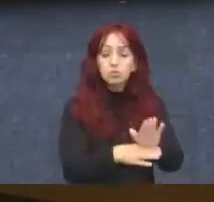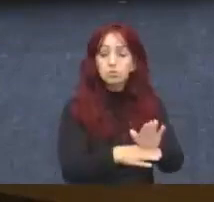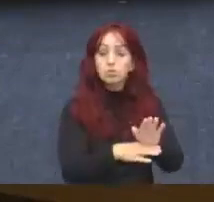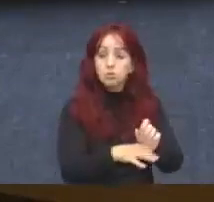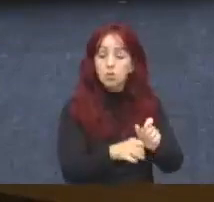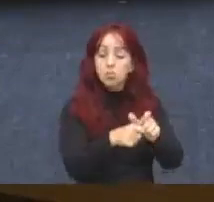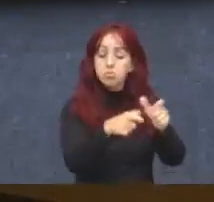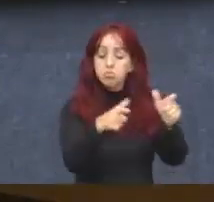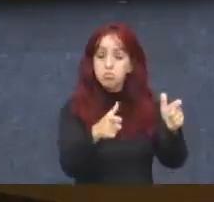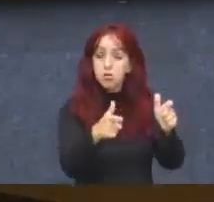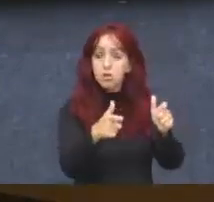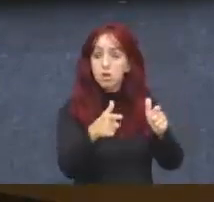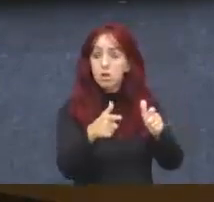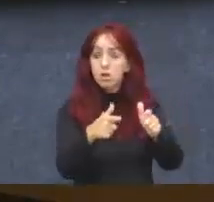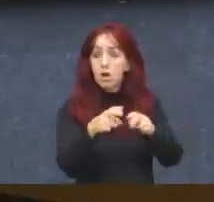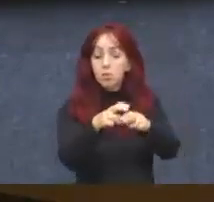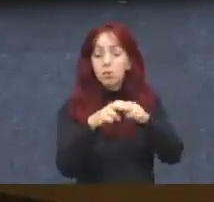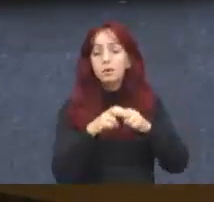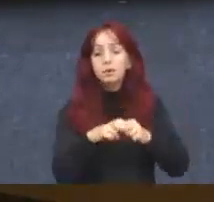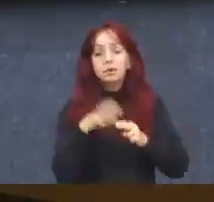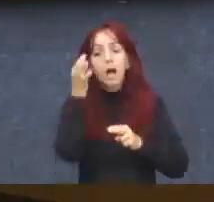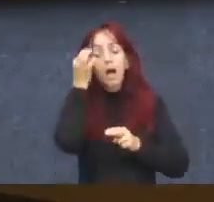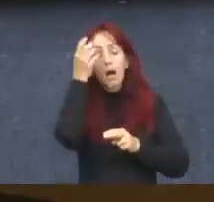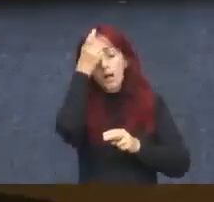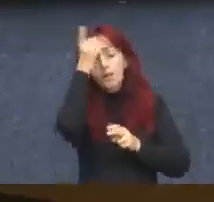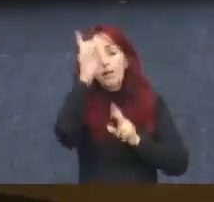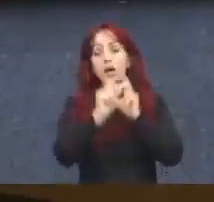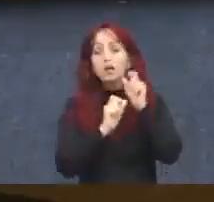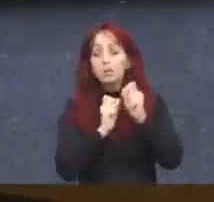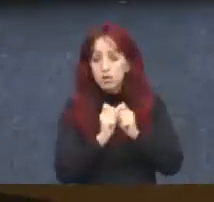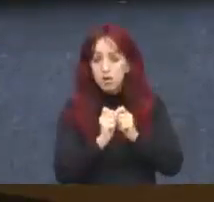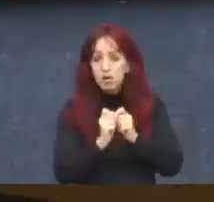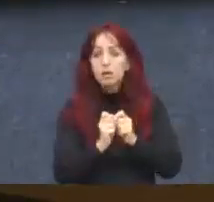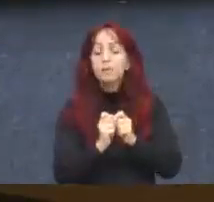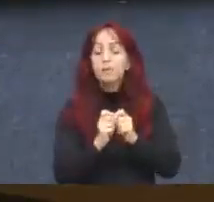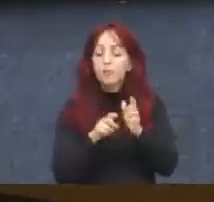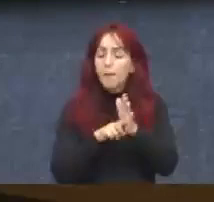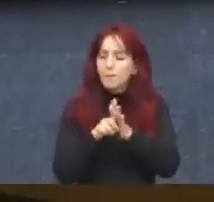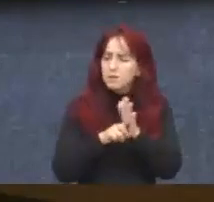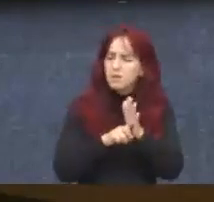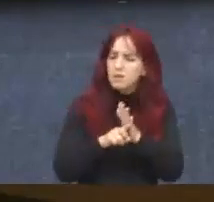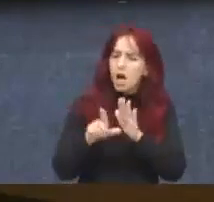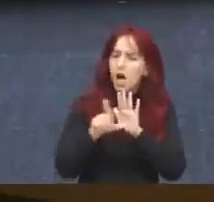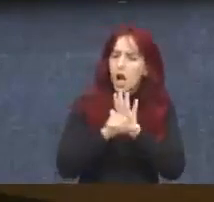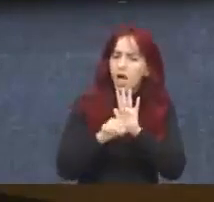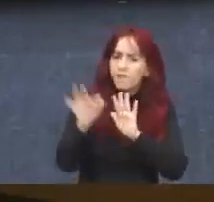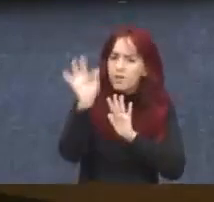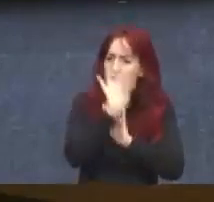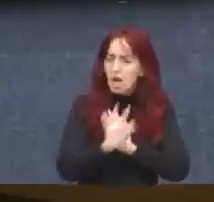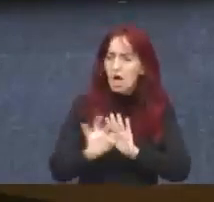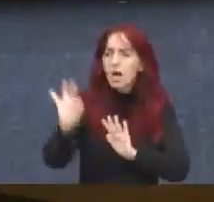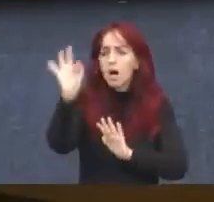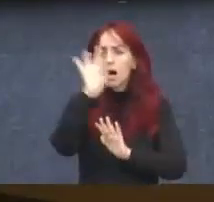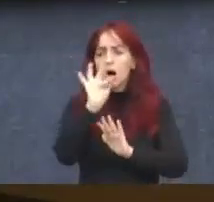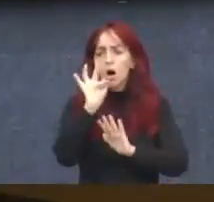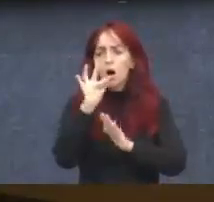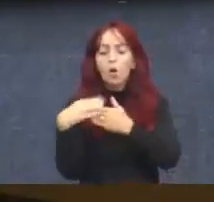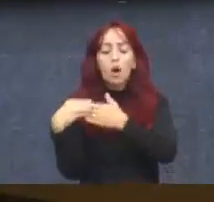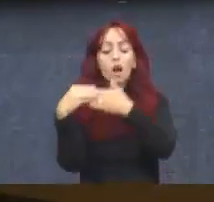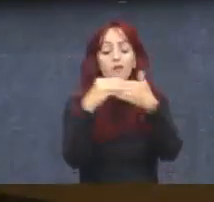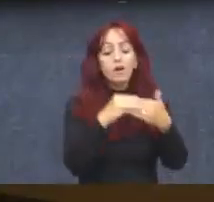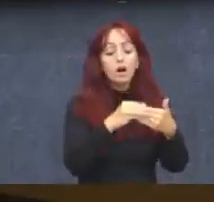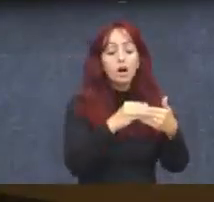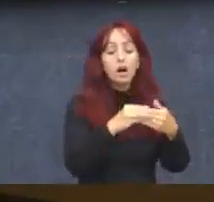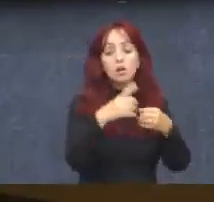nossa é justamente acompanhar a lei federal, trazendo para o município, para que possamos incentivar